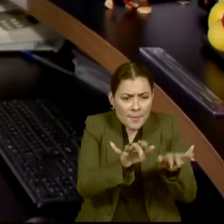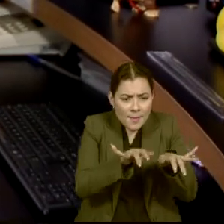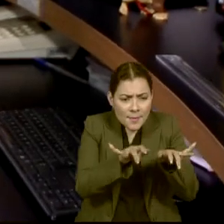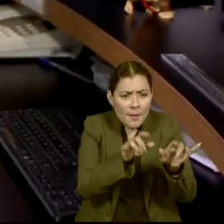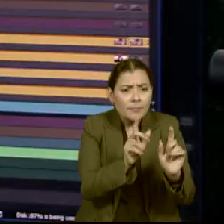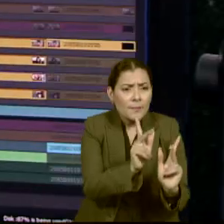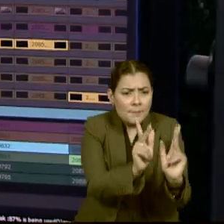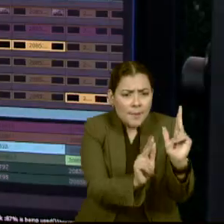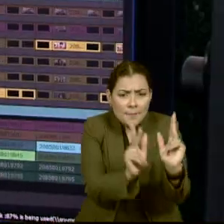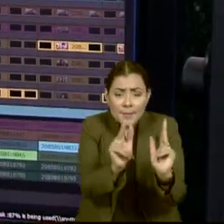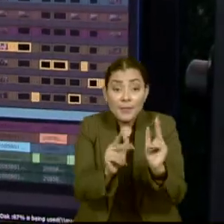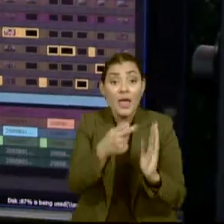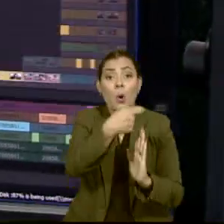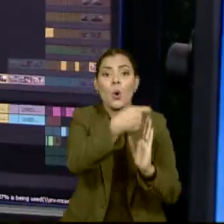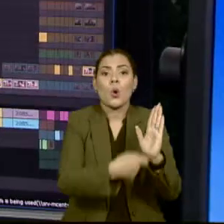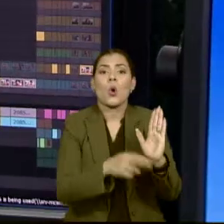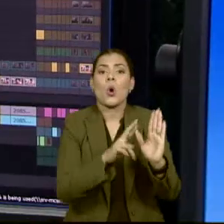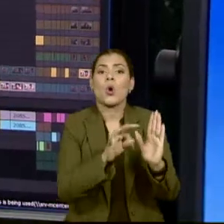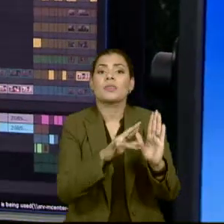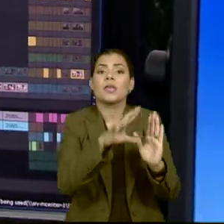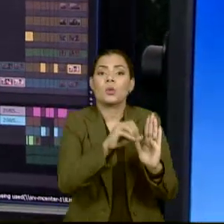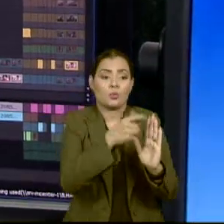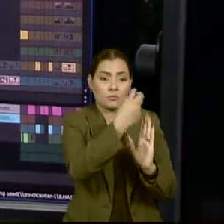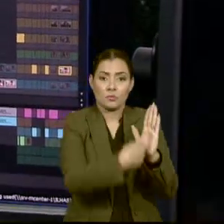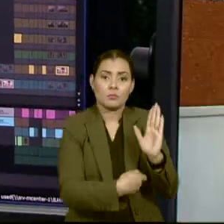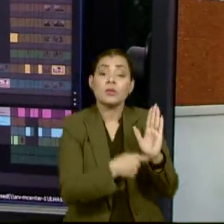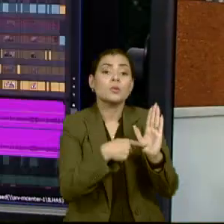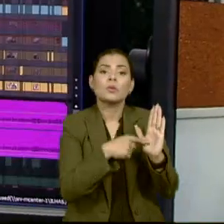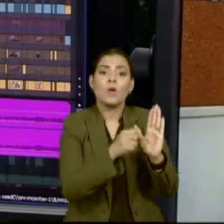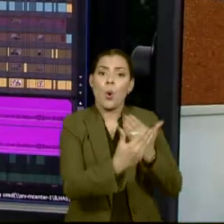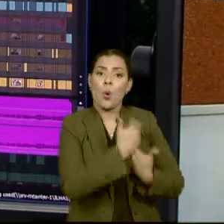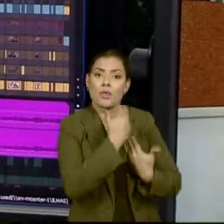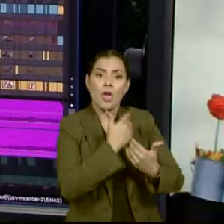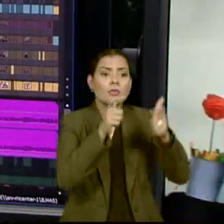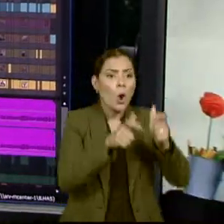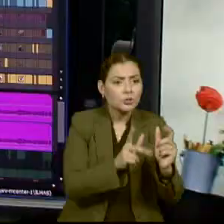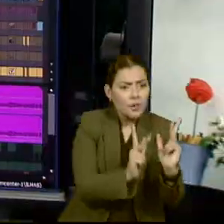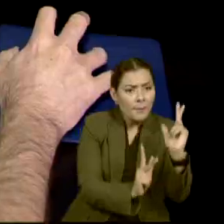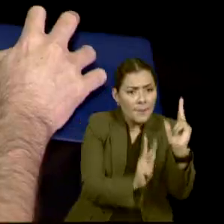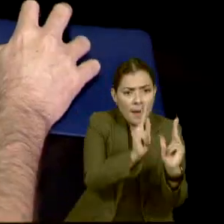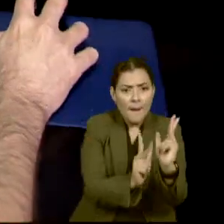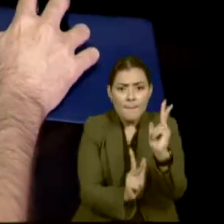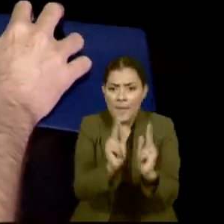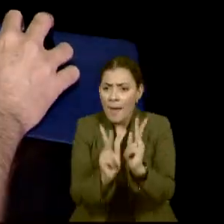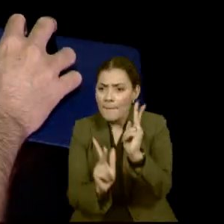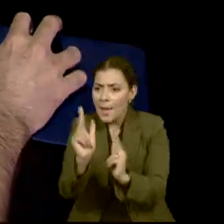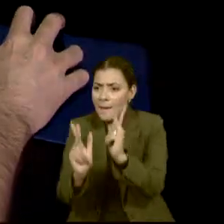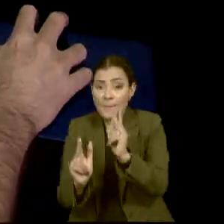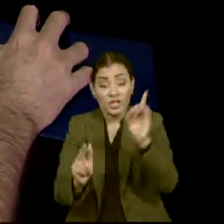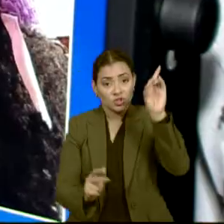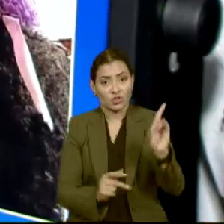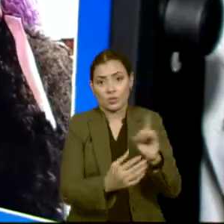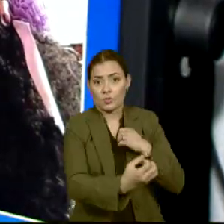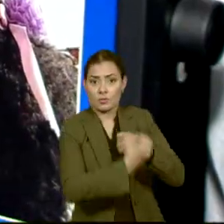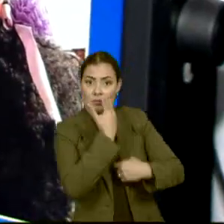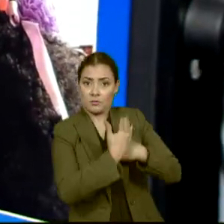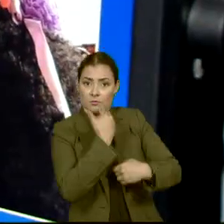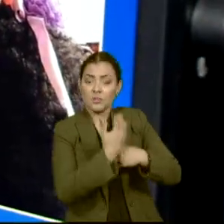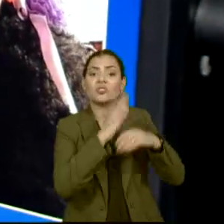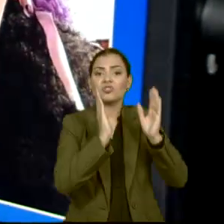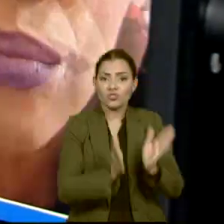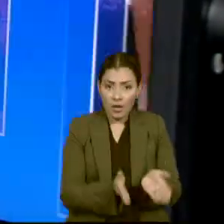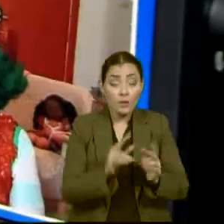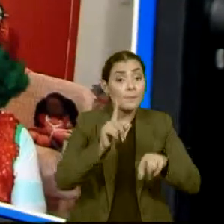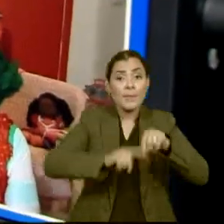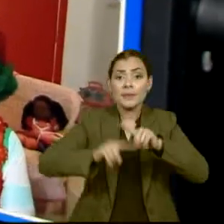Vem seguindo o roteiro. E a gente já está na parte de finalização, já foi editado e aprovado pela diretora. A gente pegou